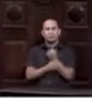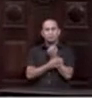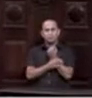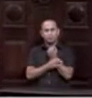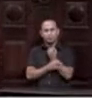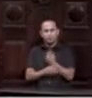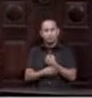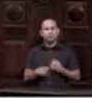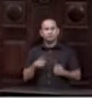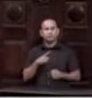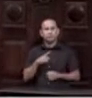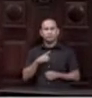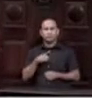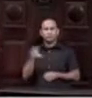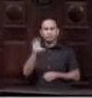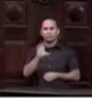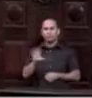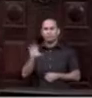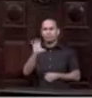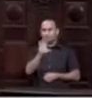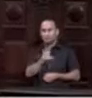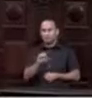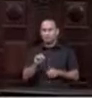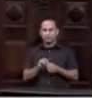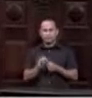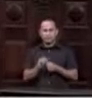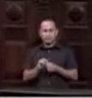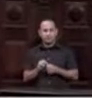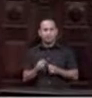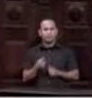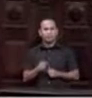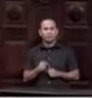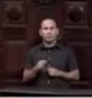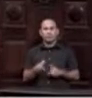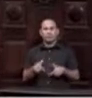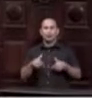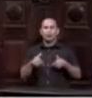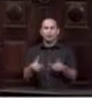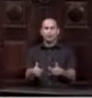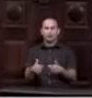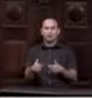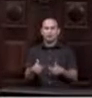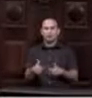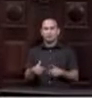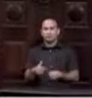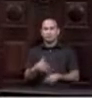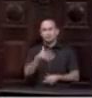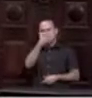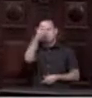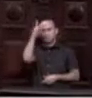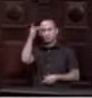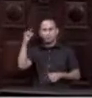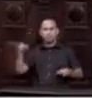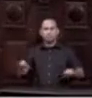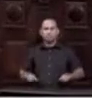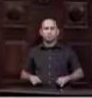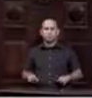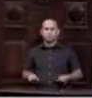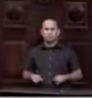Estado para impedir que a justa manifestação da população sofrida